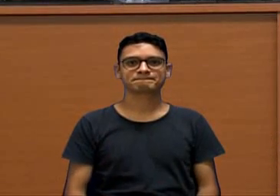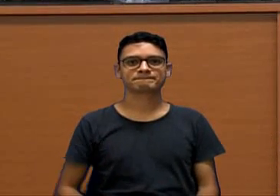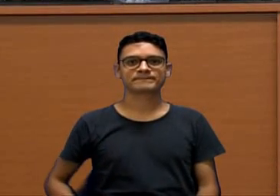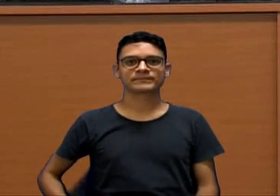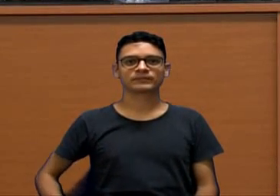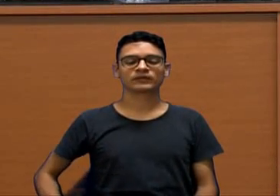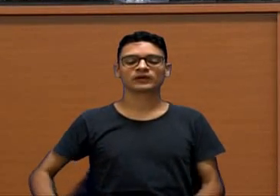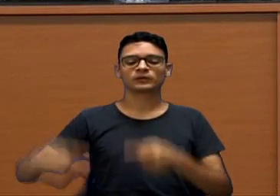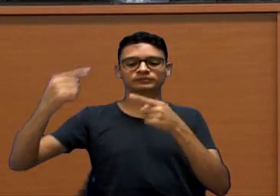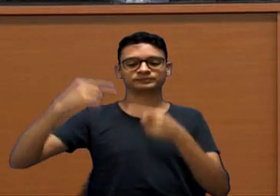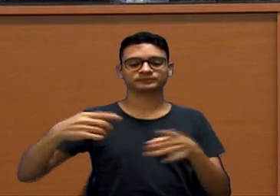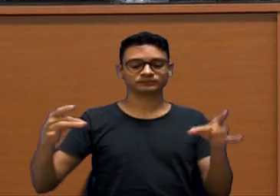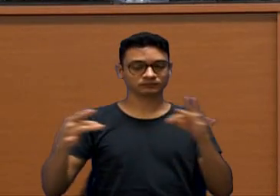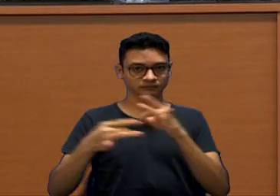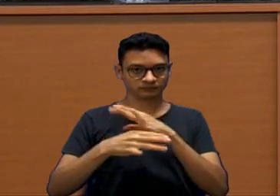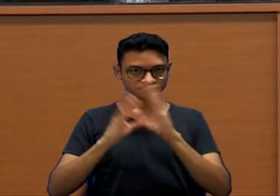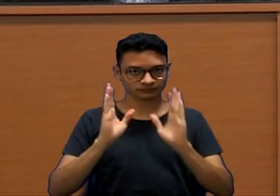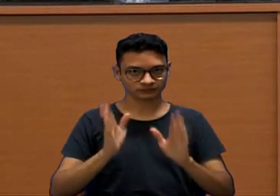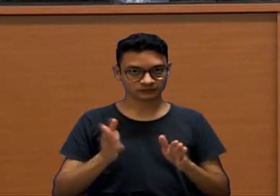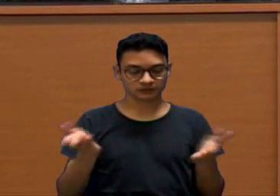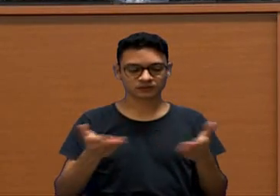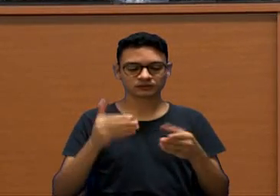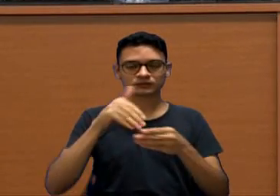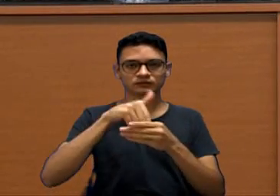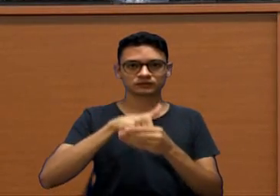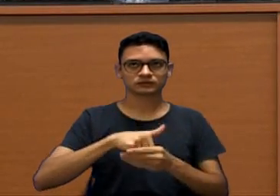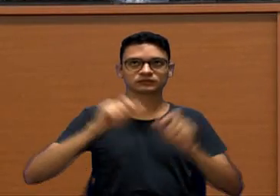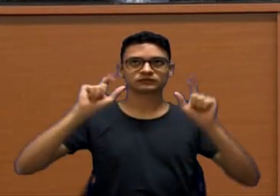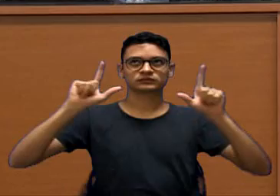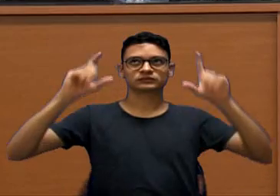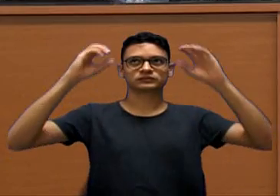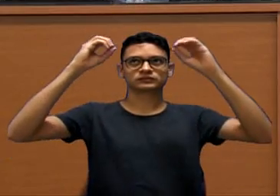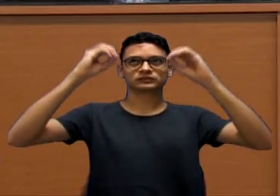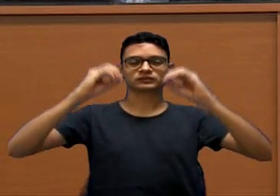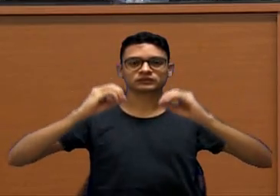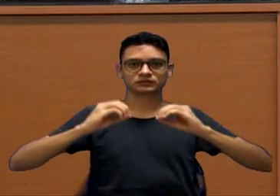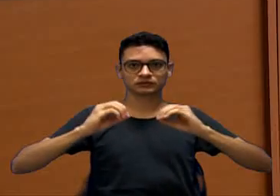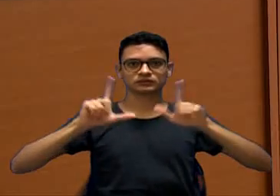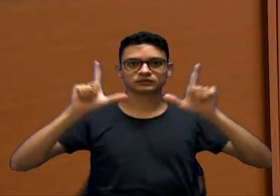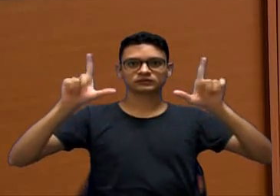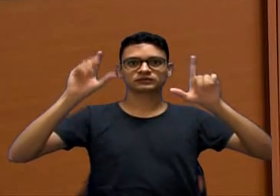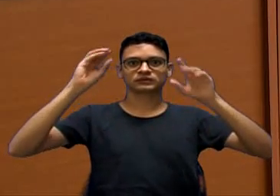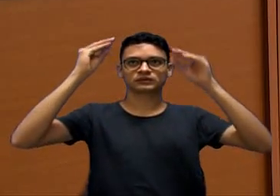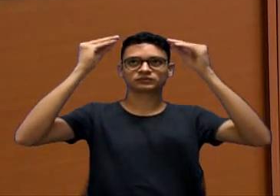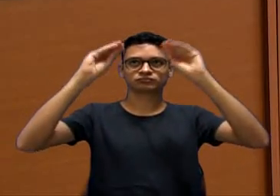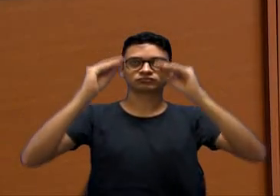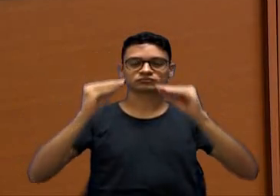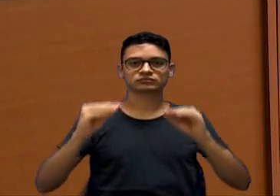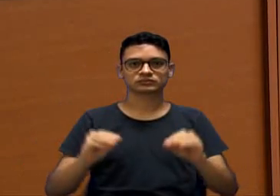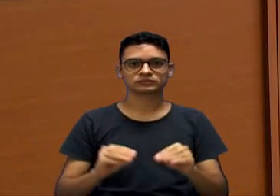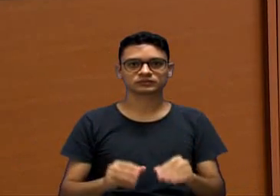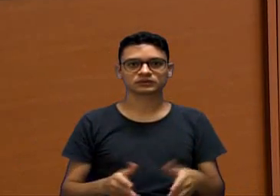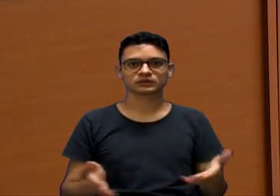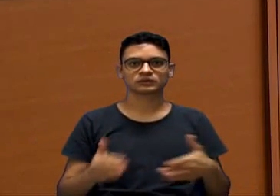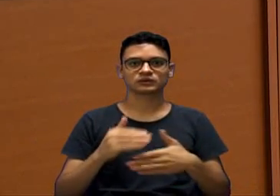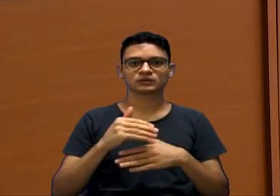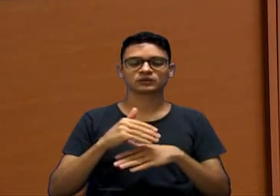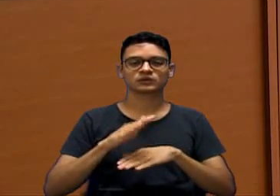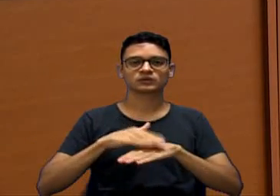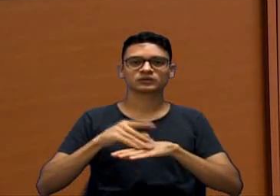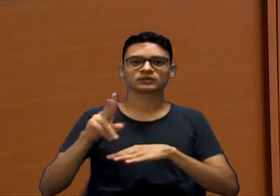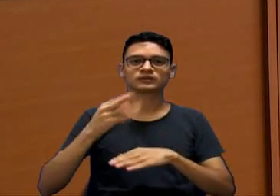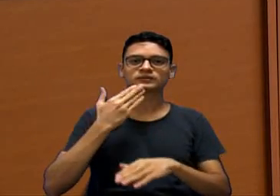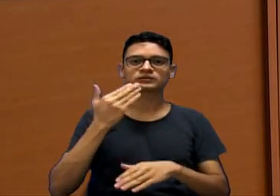É encerrada a discussão. Eu coloco em votação no painel. Então, eu peço o voto... O autor pediu o voto